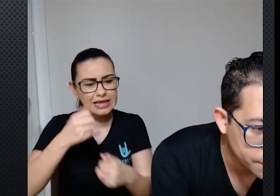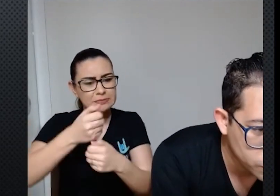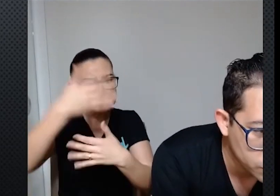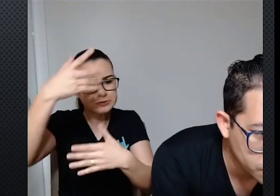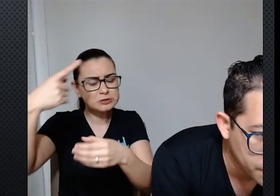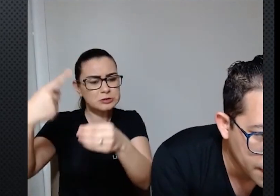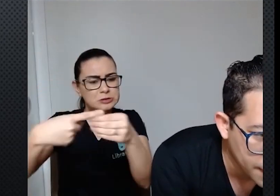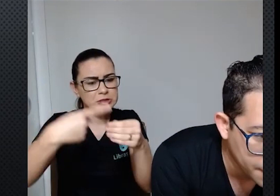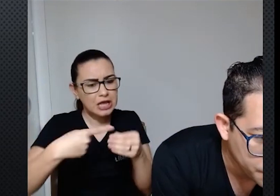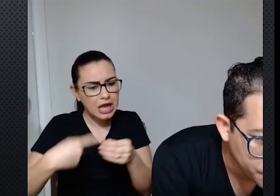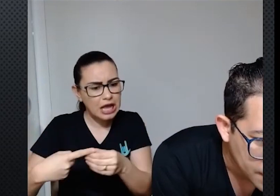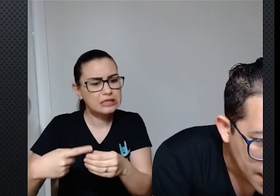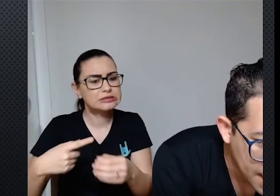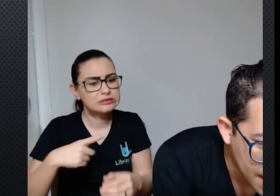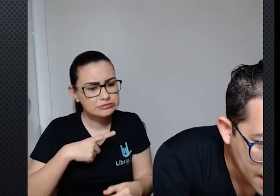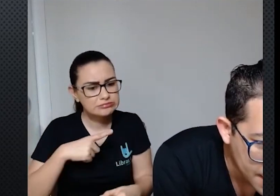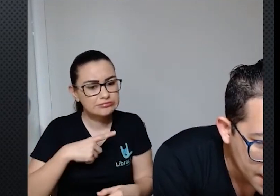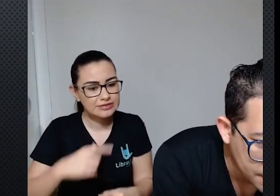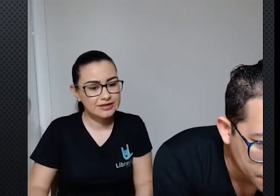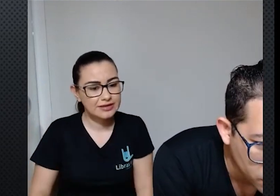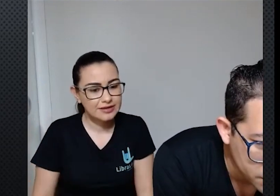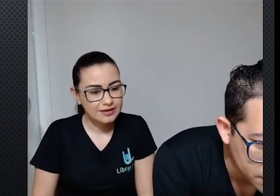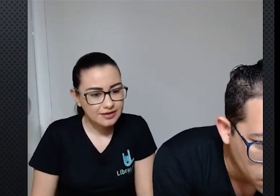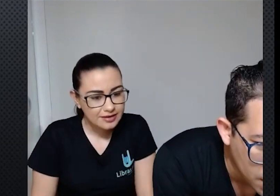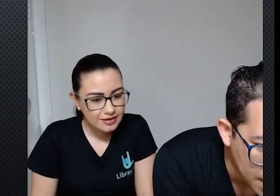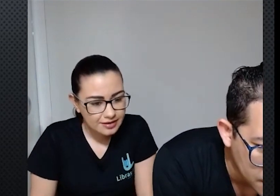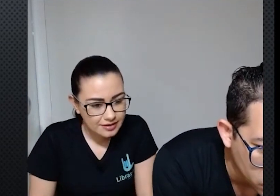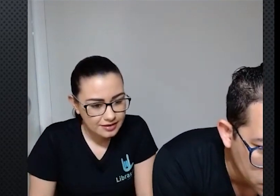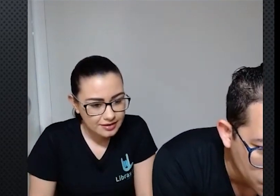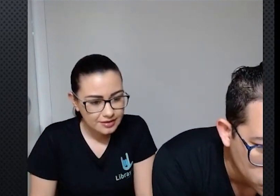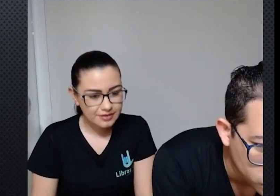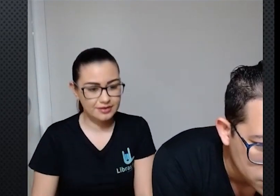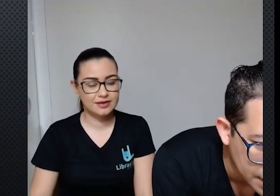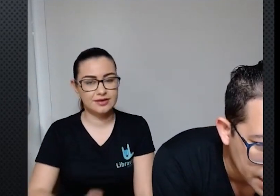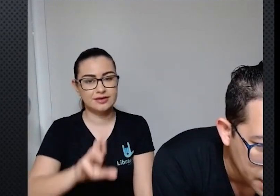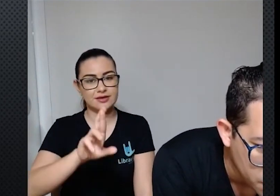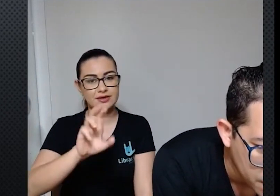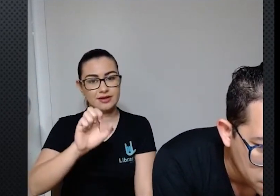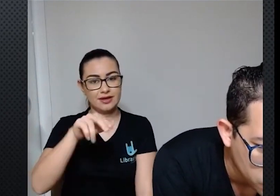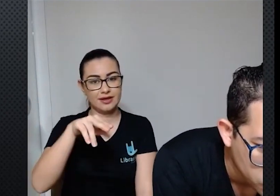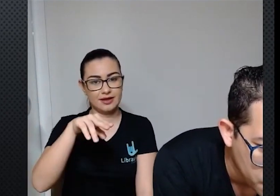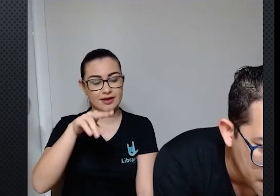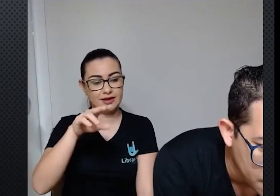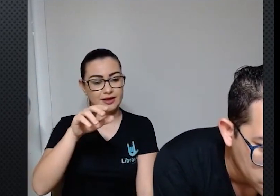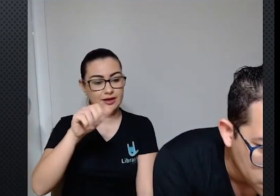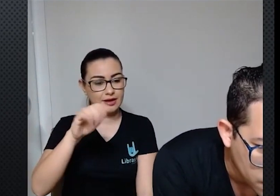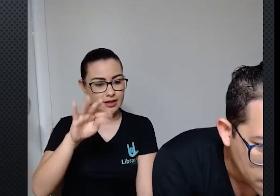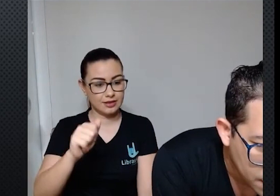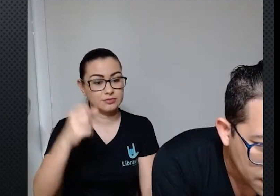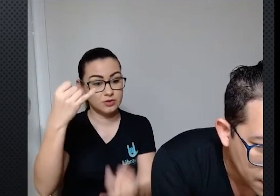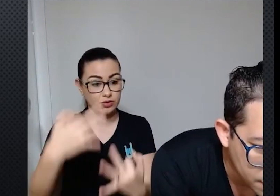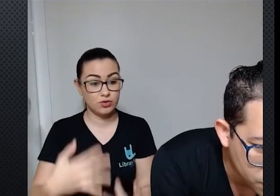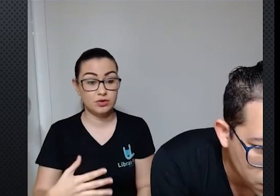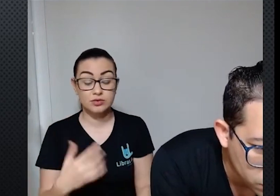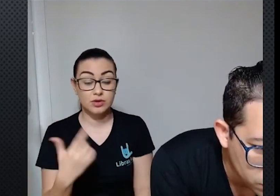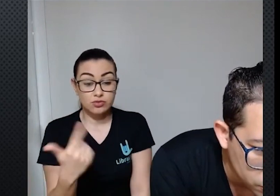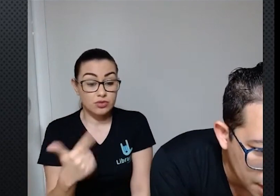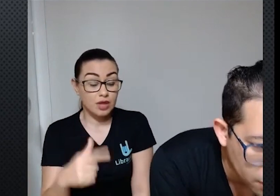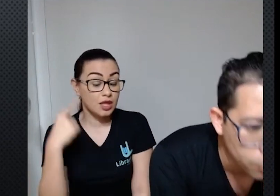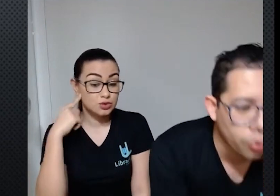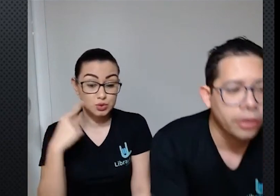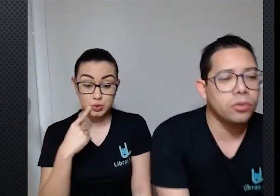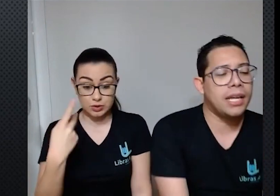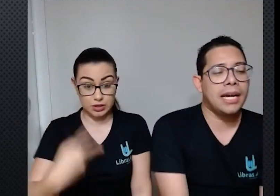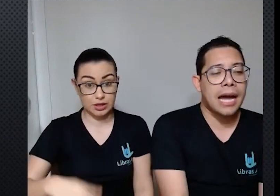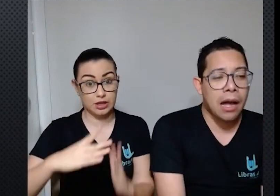Mota, muito bem. A Renata falou assim, ó, ainda não temos surdos na igreja, mas estamos nos preparando. Essas dicas nos